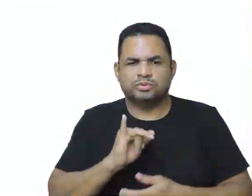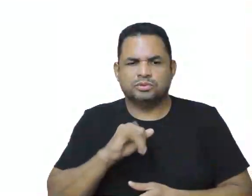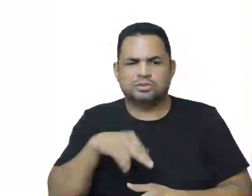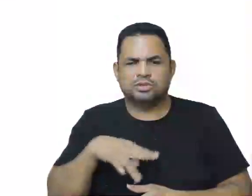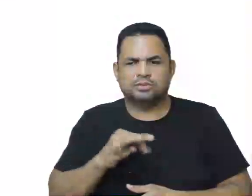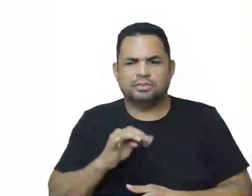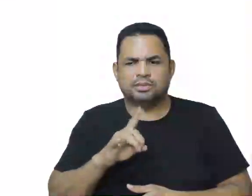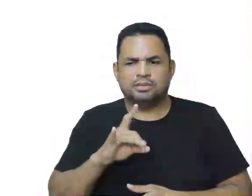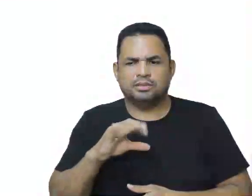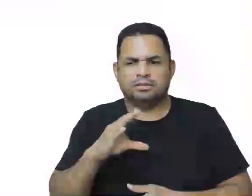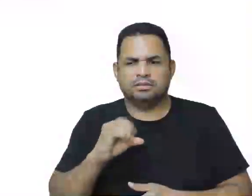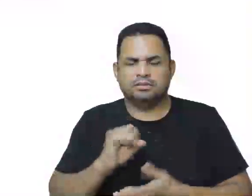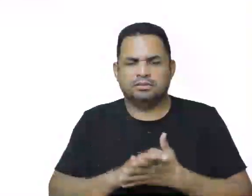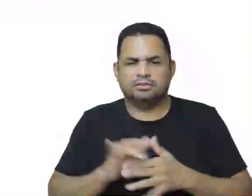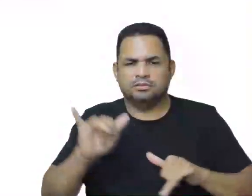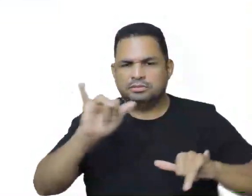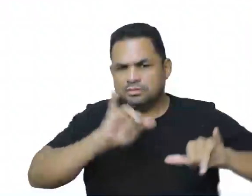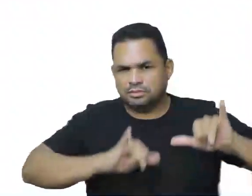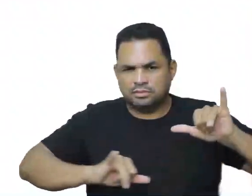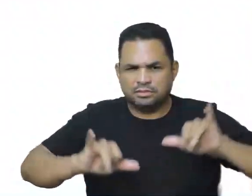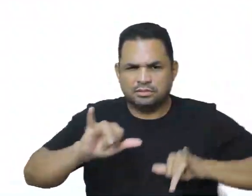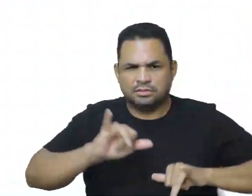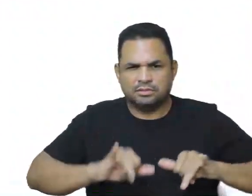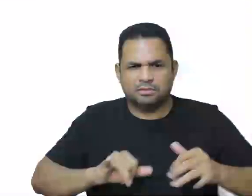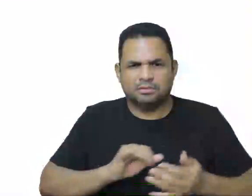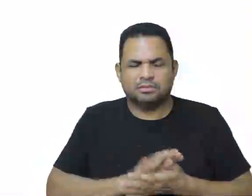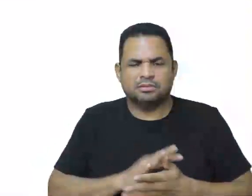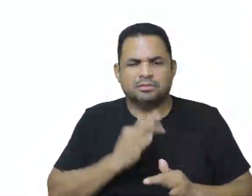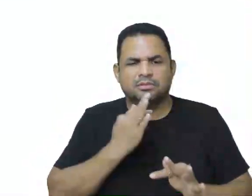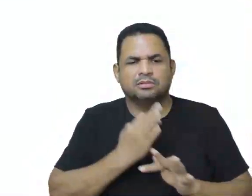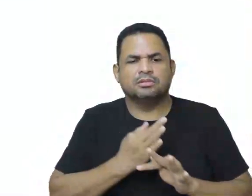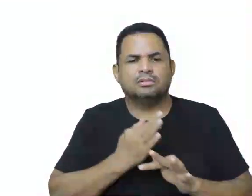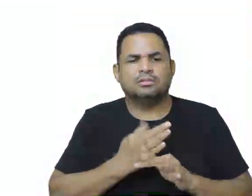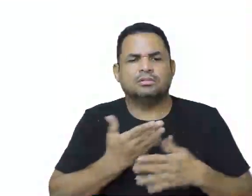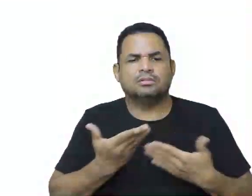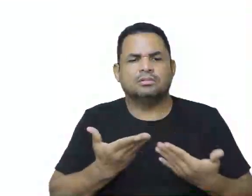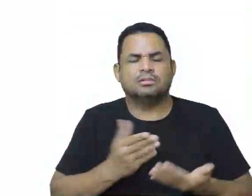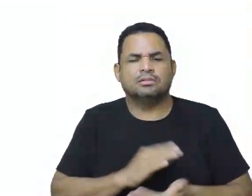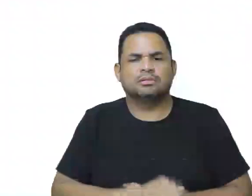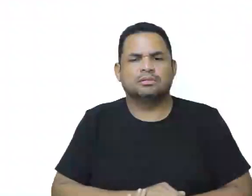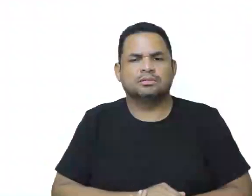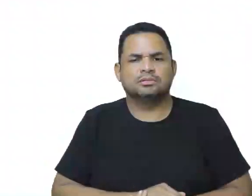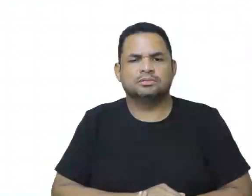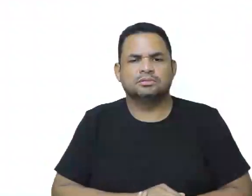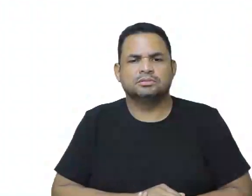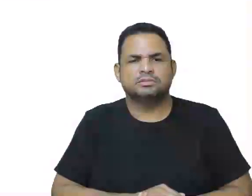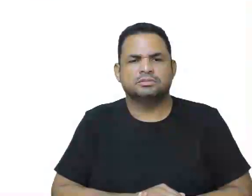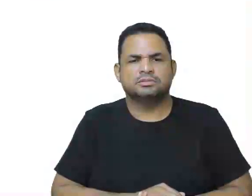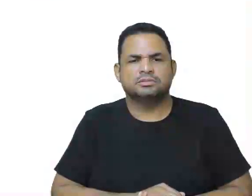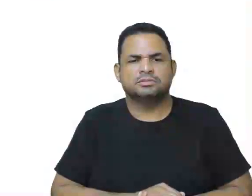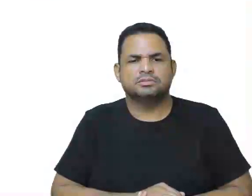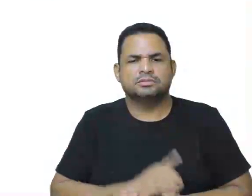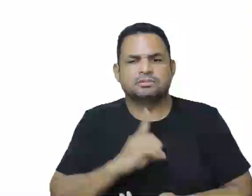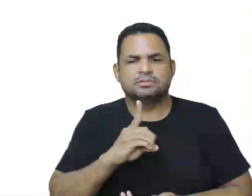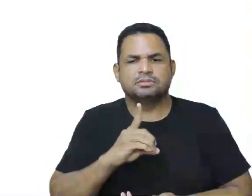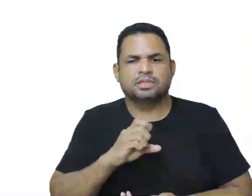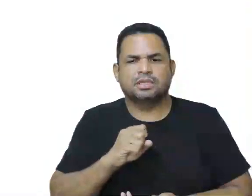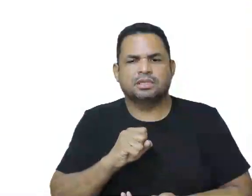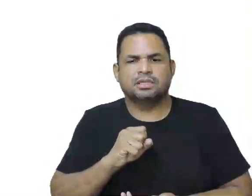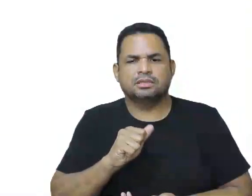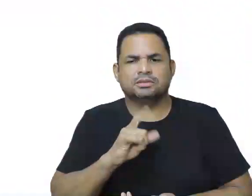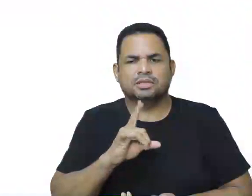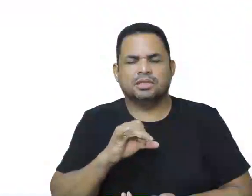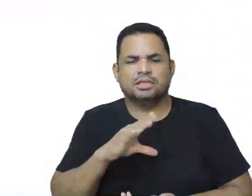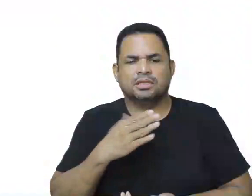intemperismo químico. E o físico trabalha apenas aí nessa desagregação